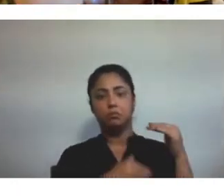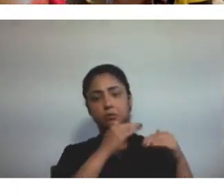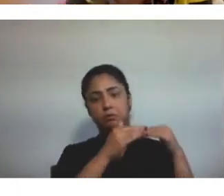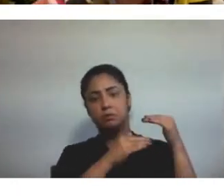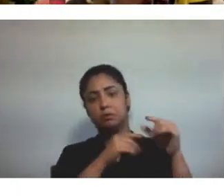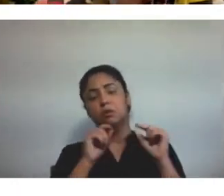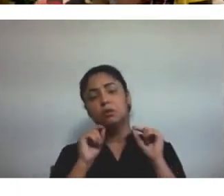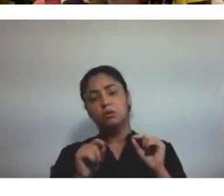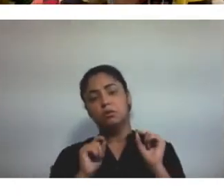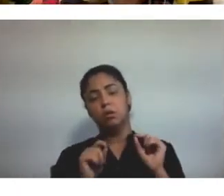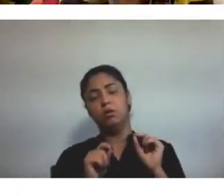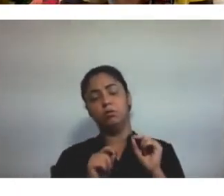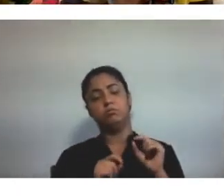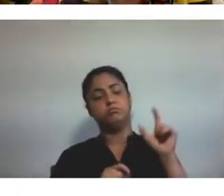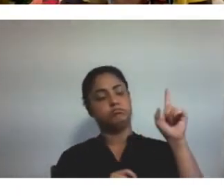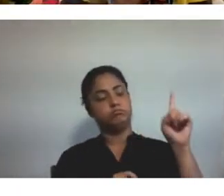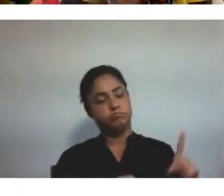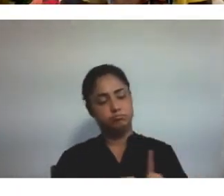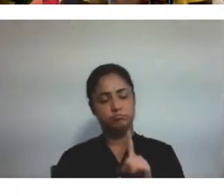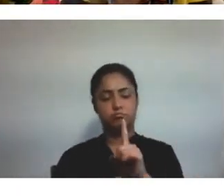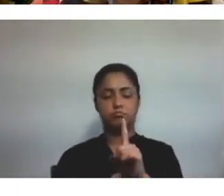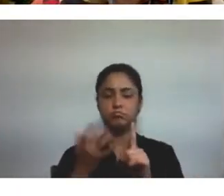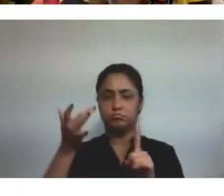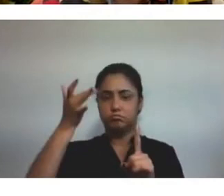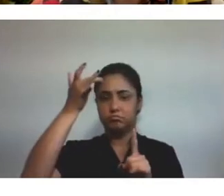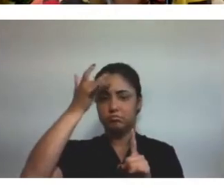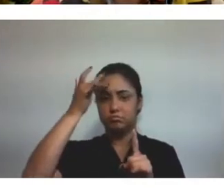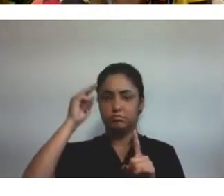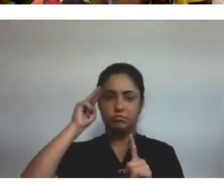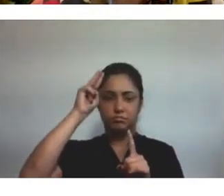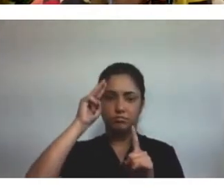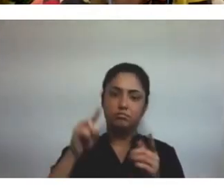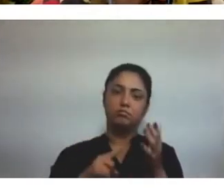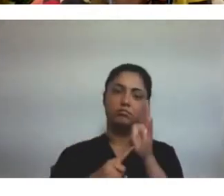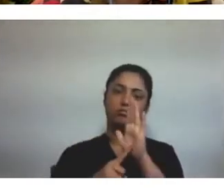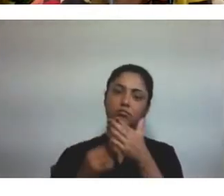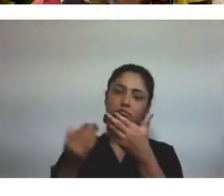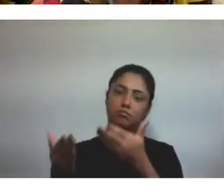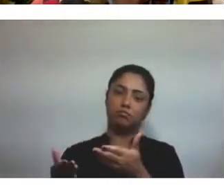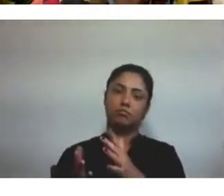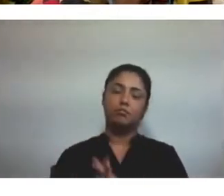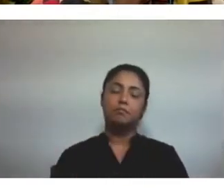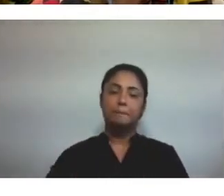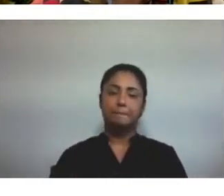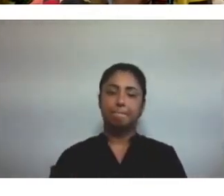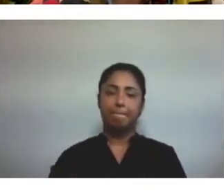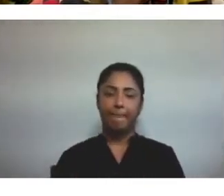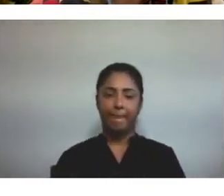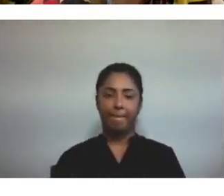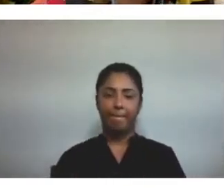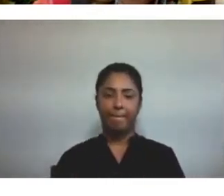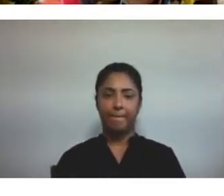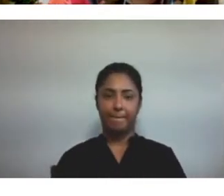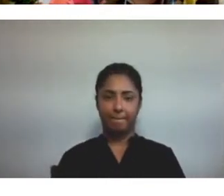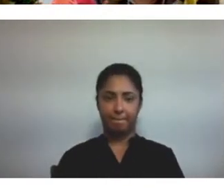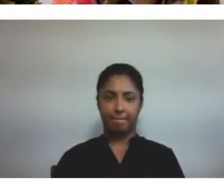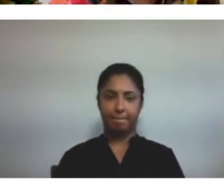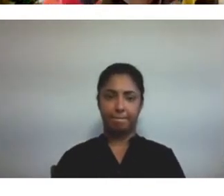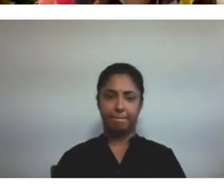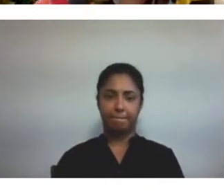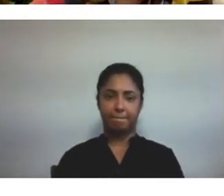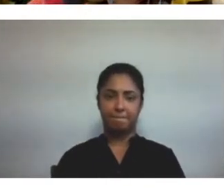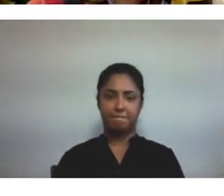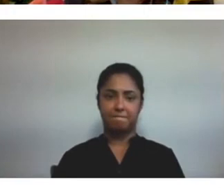histórias decoradas para apresentá-las às crianças. Próximo slide, por favor.